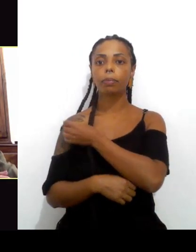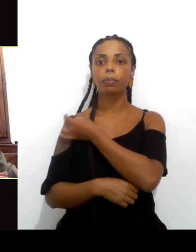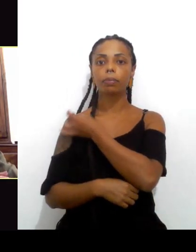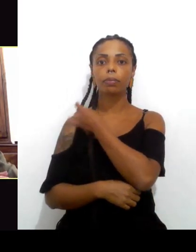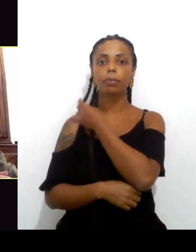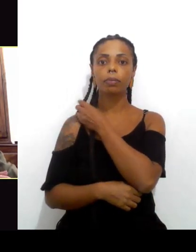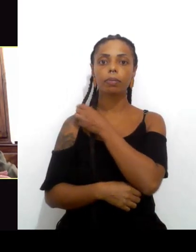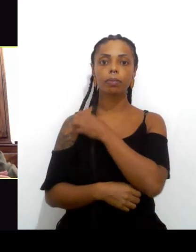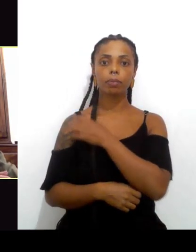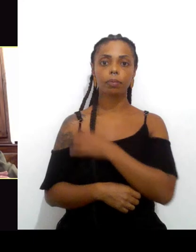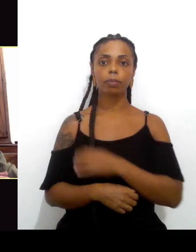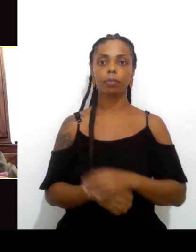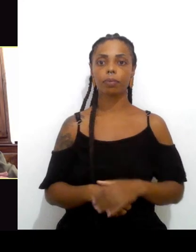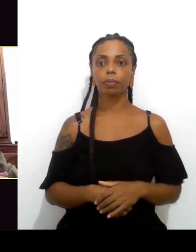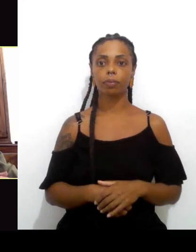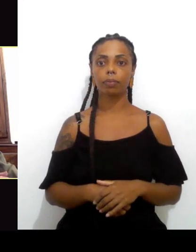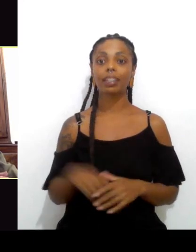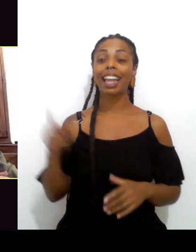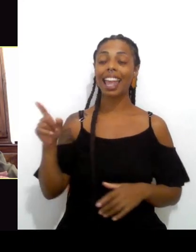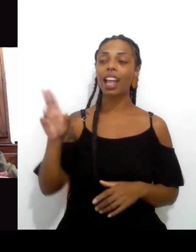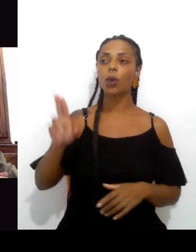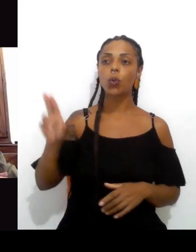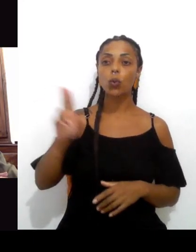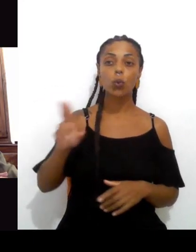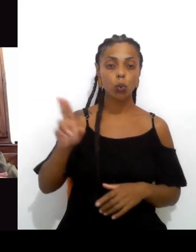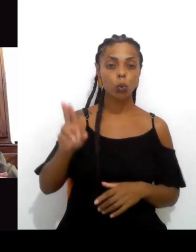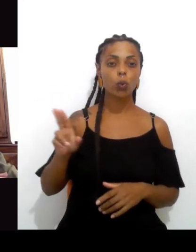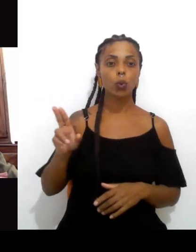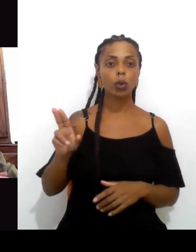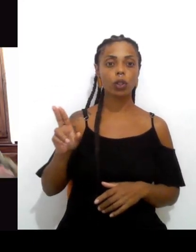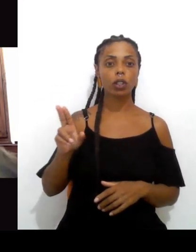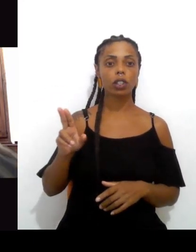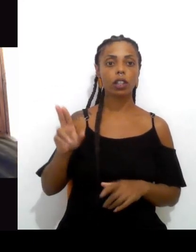eles abre imagens que duravam